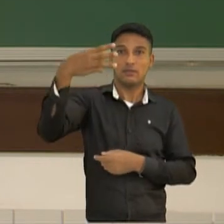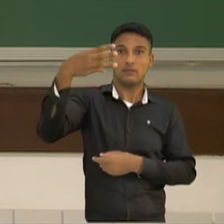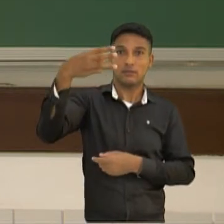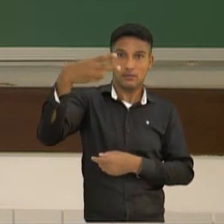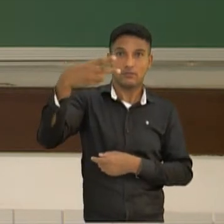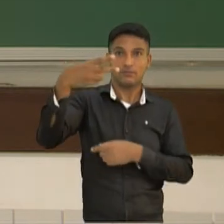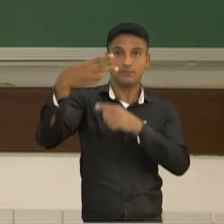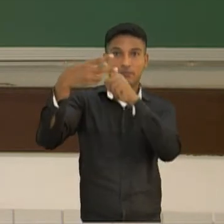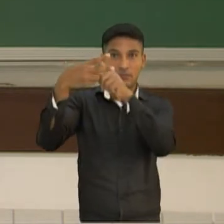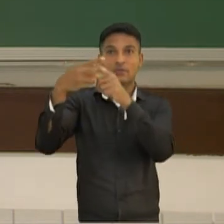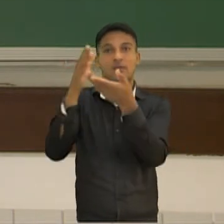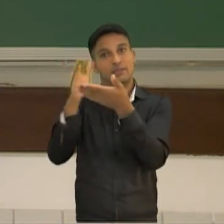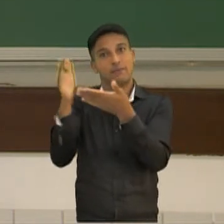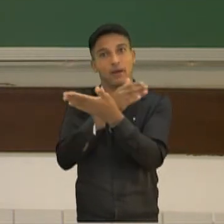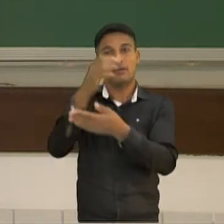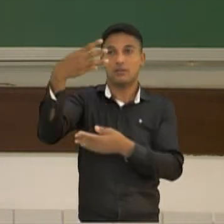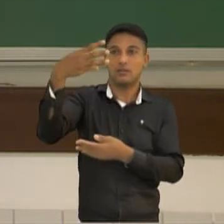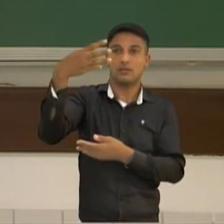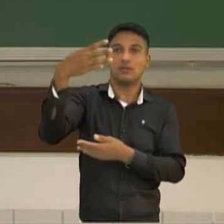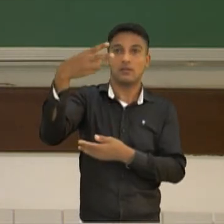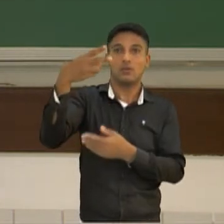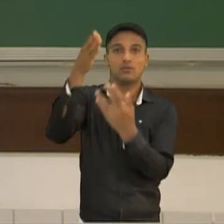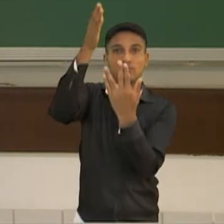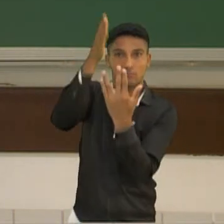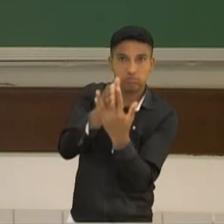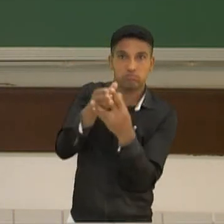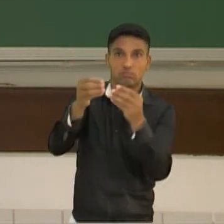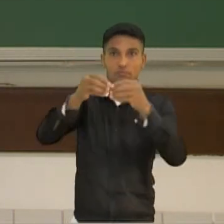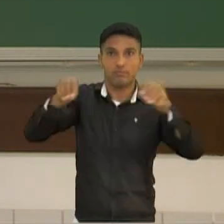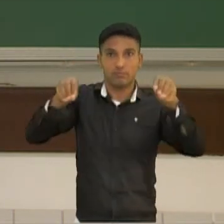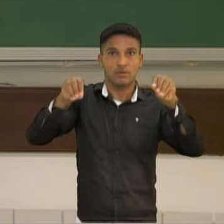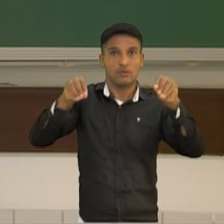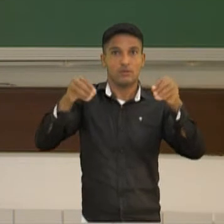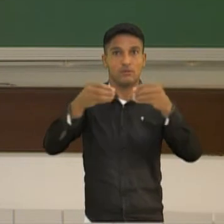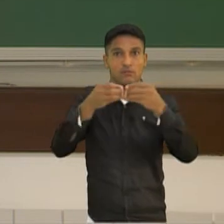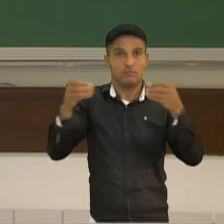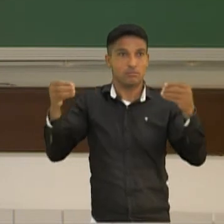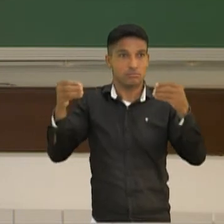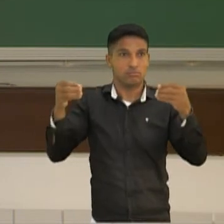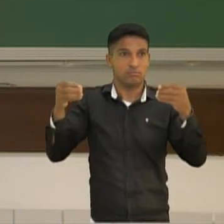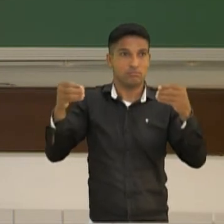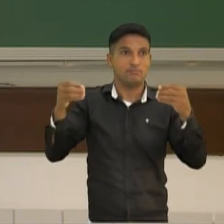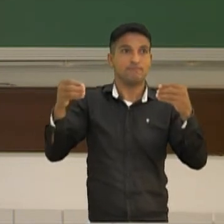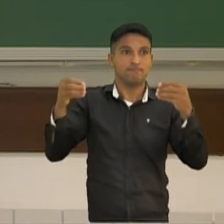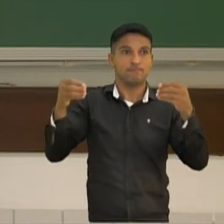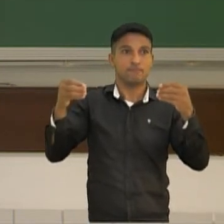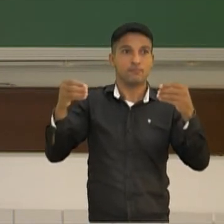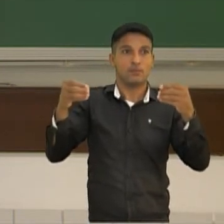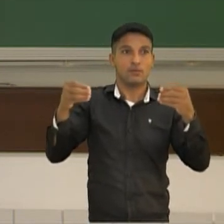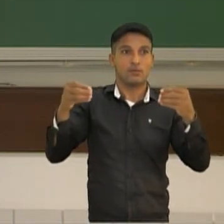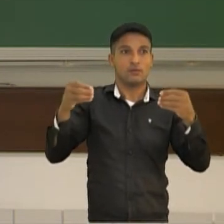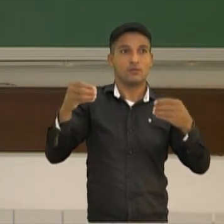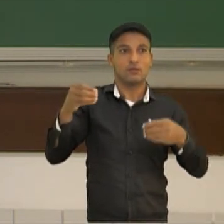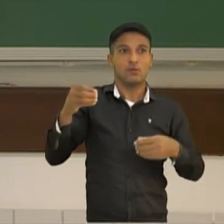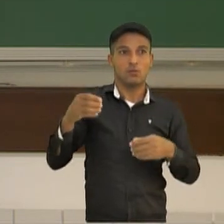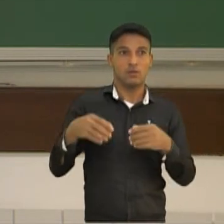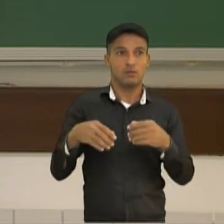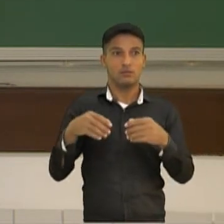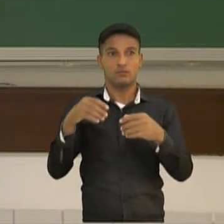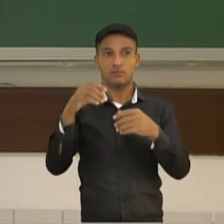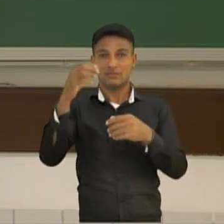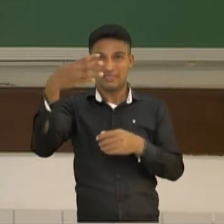mais fácil a gente somar, não é? Então, eu peguei aqui os 20 que estavam aqui dentro do 32 e juntei com